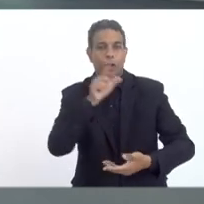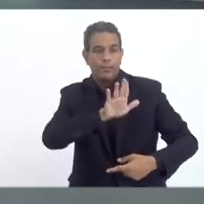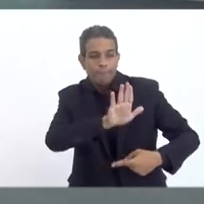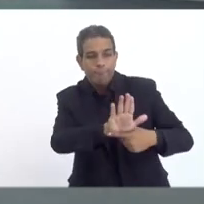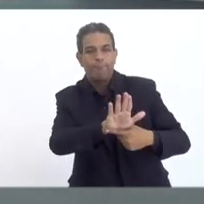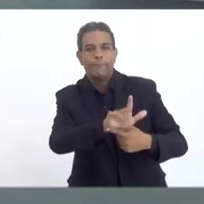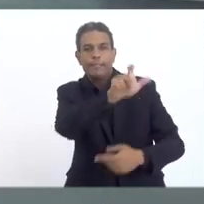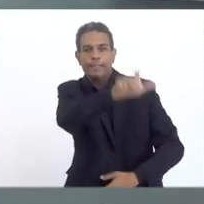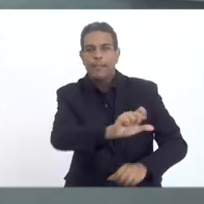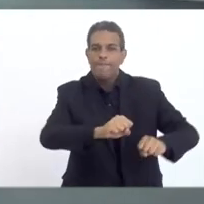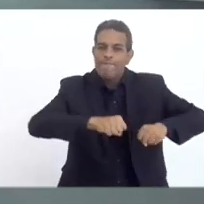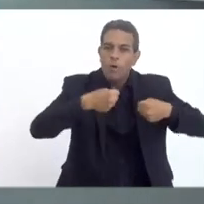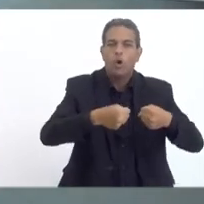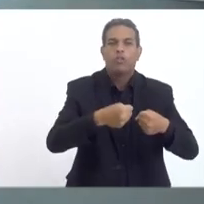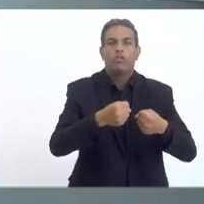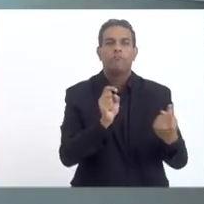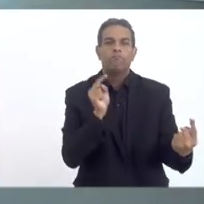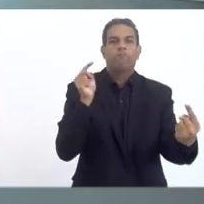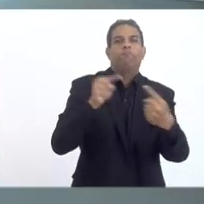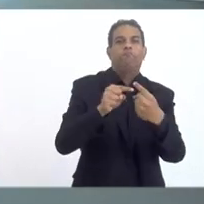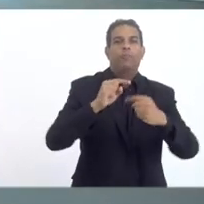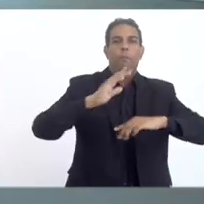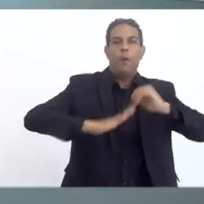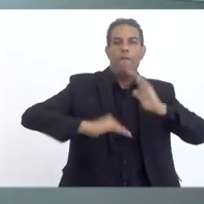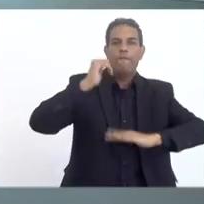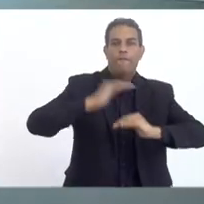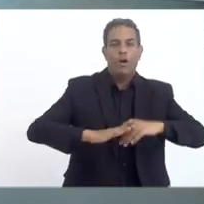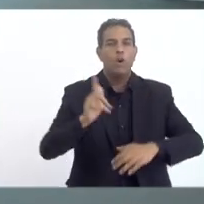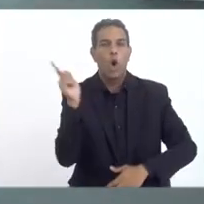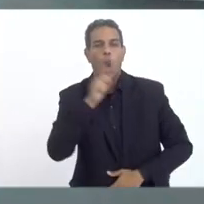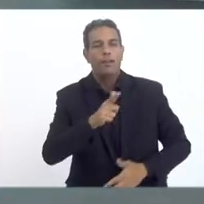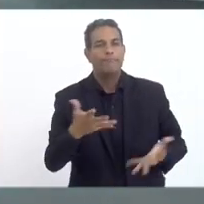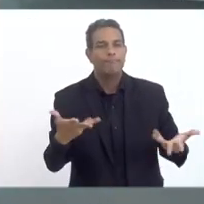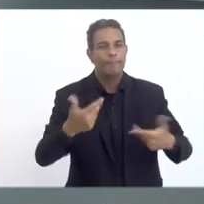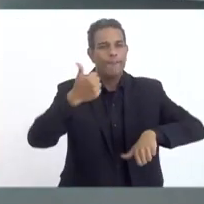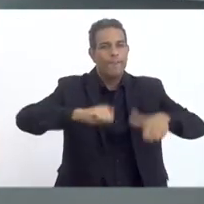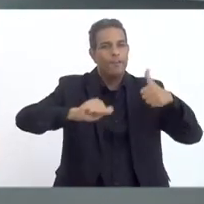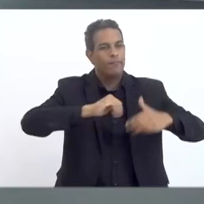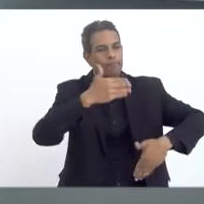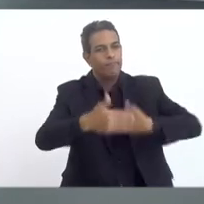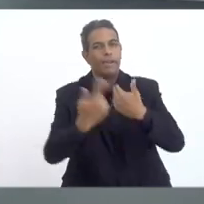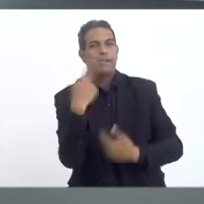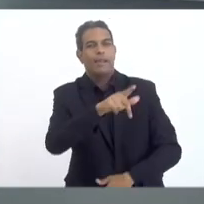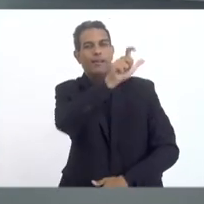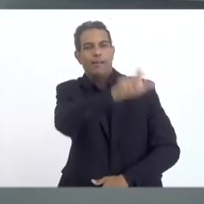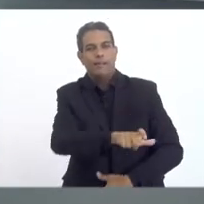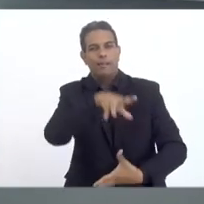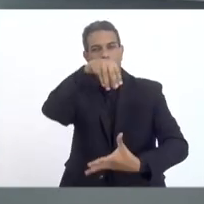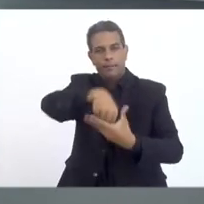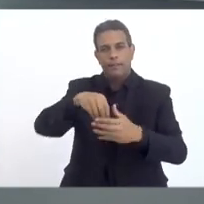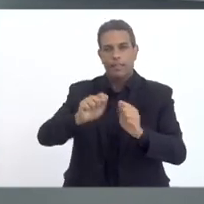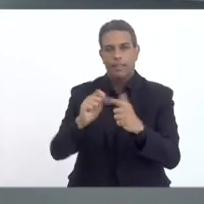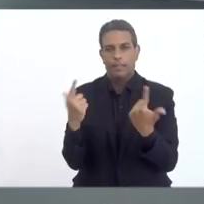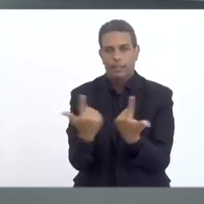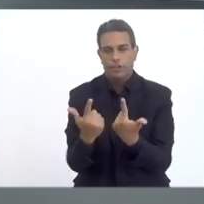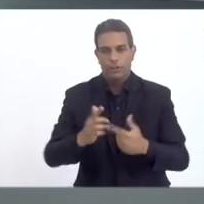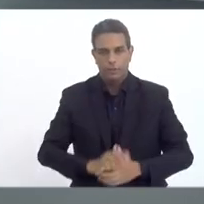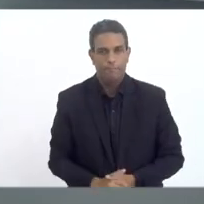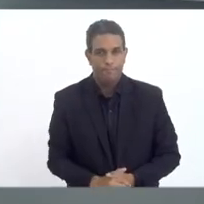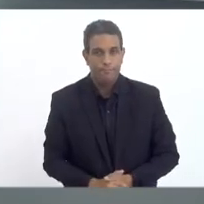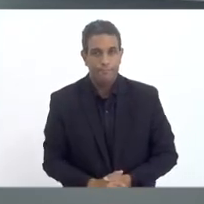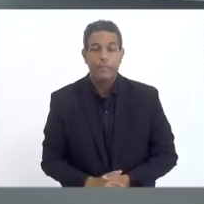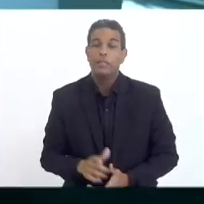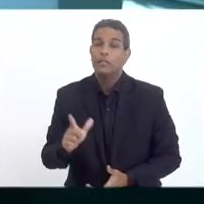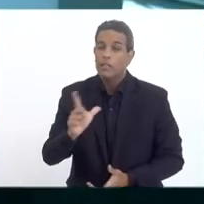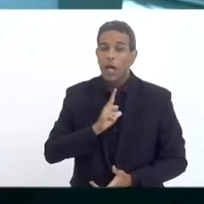merecidamente se esforçou e se destacou para se qualificar e para ter uma boa avaliação de desempenho. Segue, por favor. Alguns